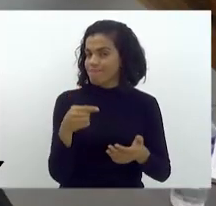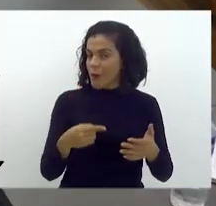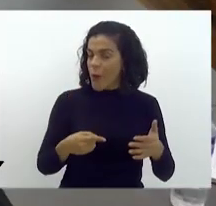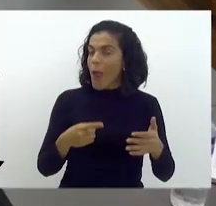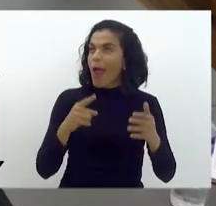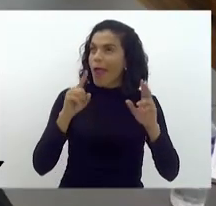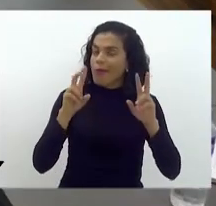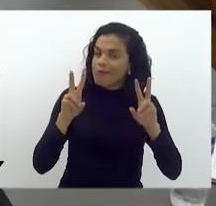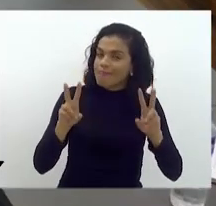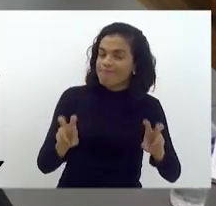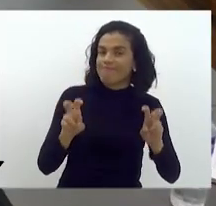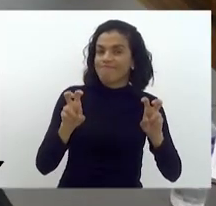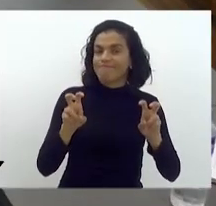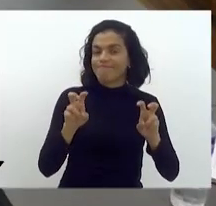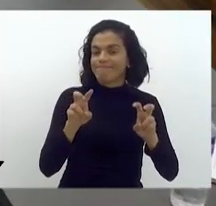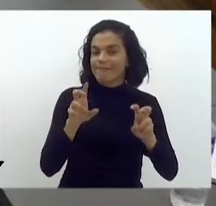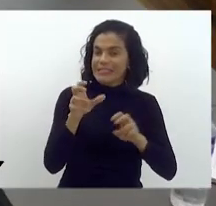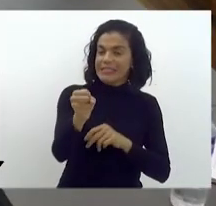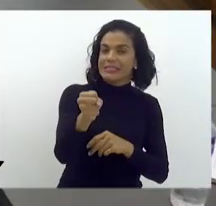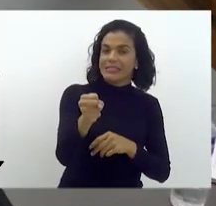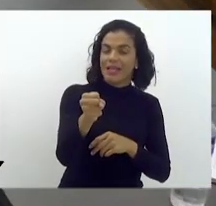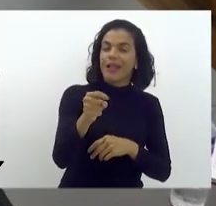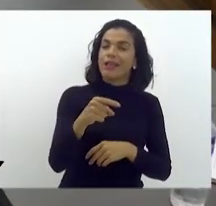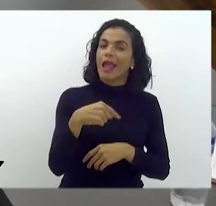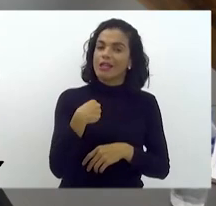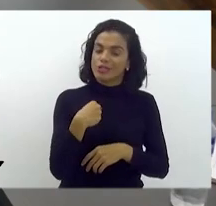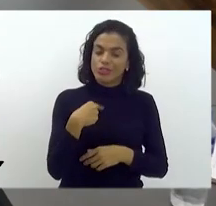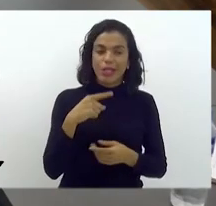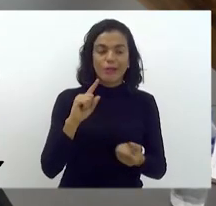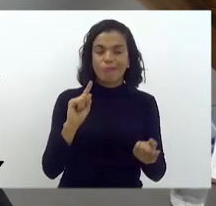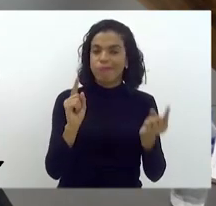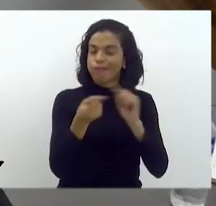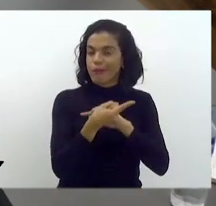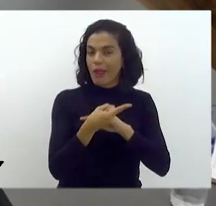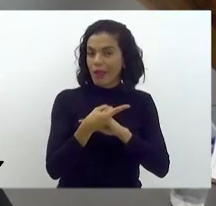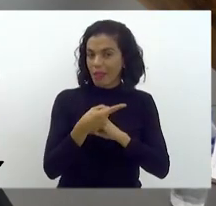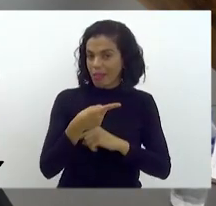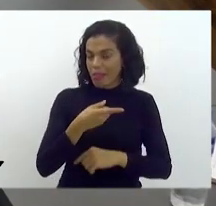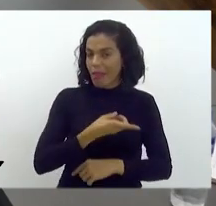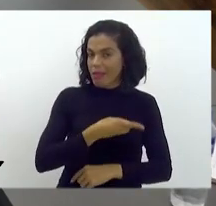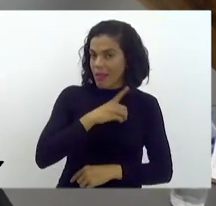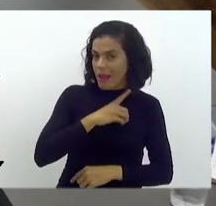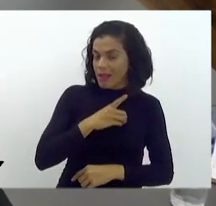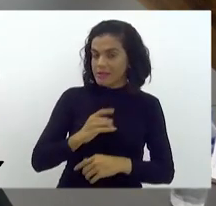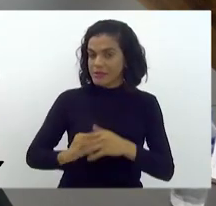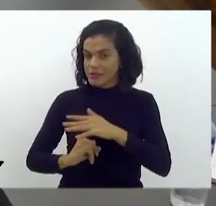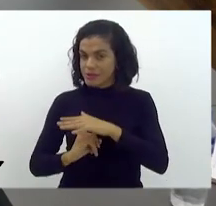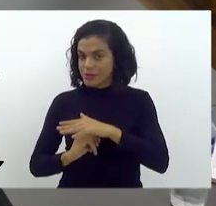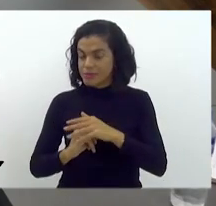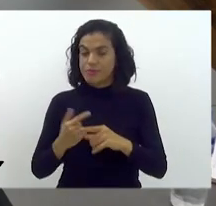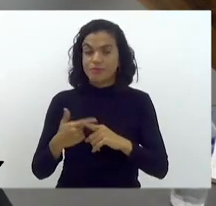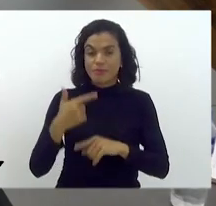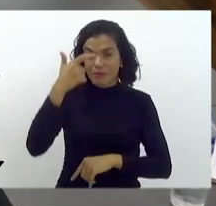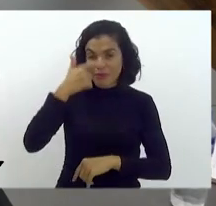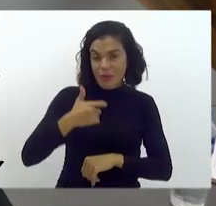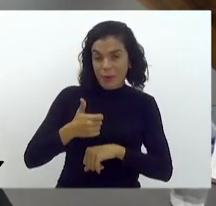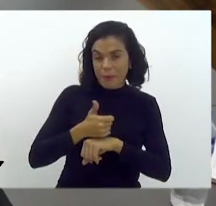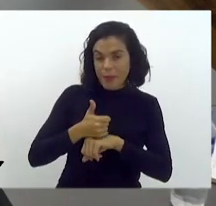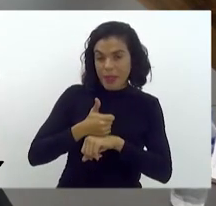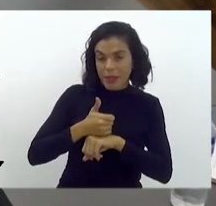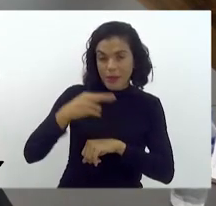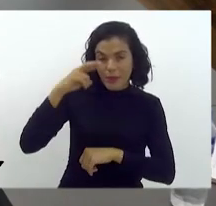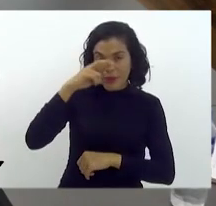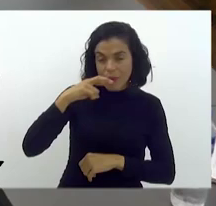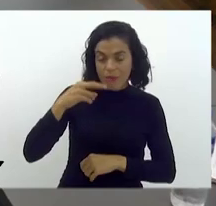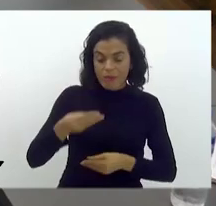conversa na delegacia e no instituto o perito Quando recebe uma requisição de exame